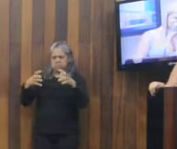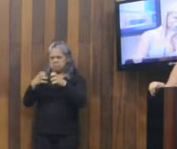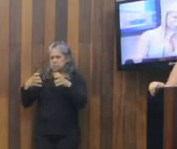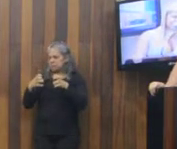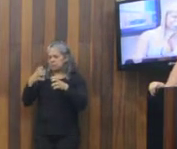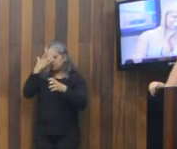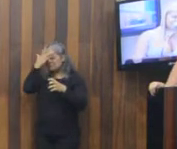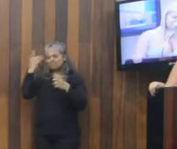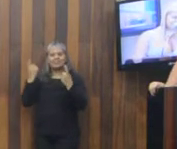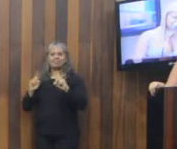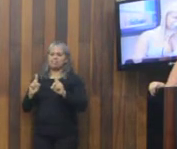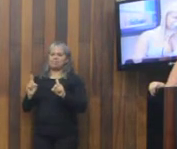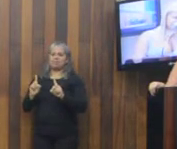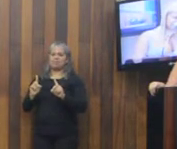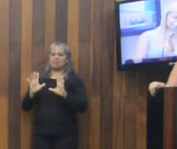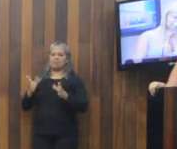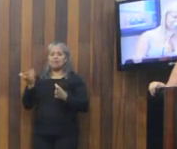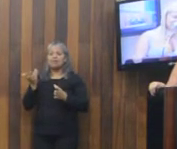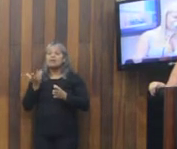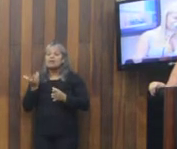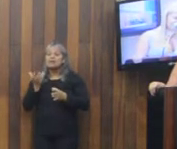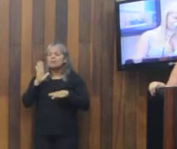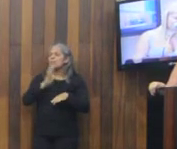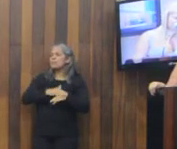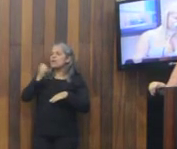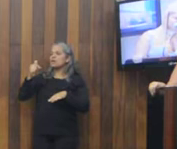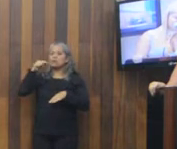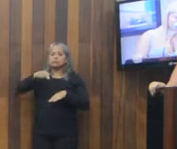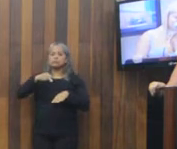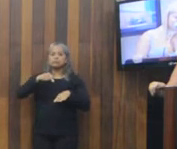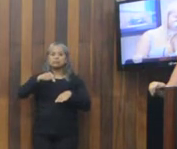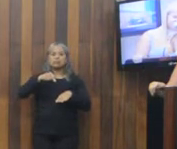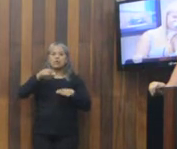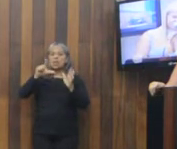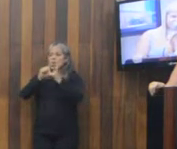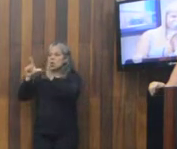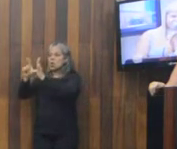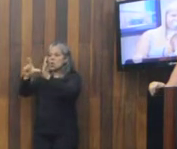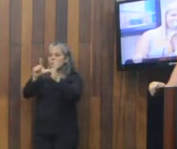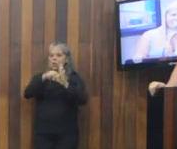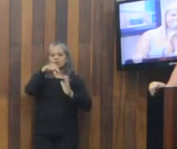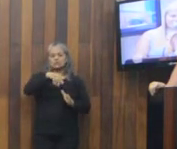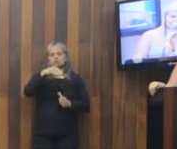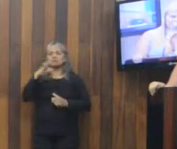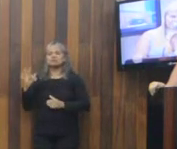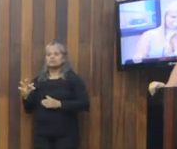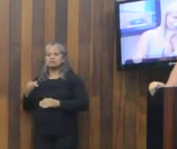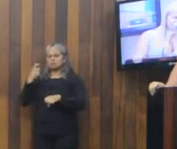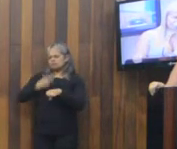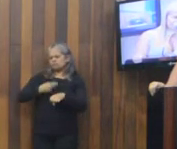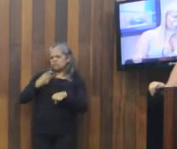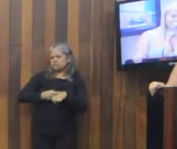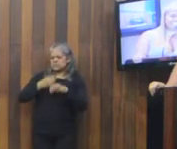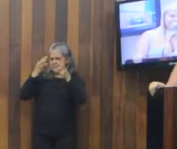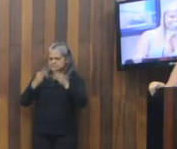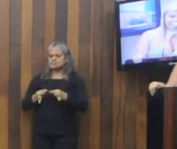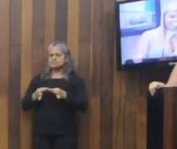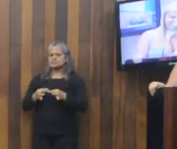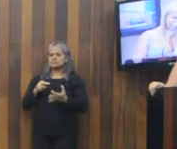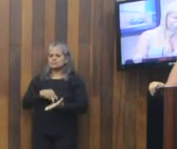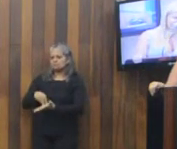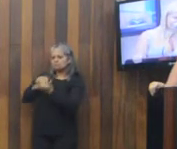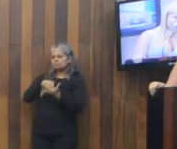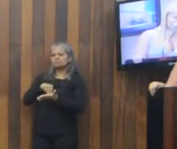ninguém. Nós estamos lutando, buscando o melhor para o comércio forte, para o comércio sólido, para um comércio